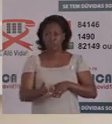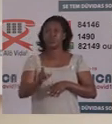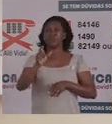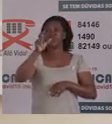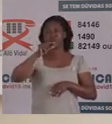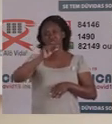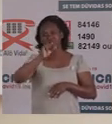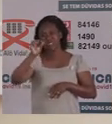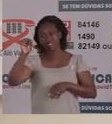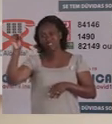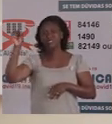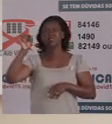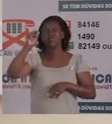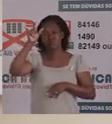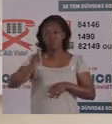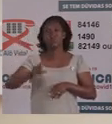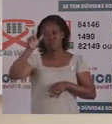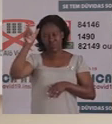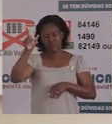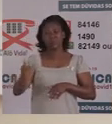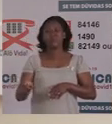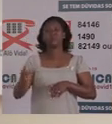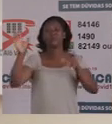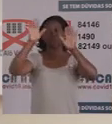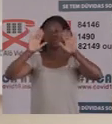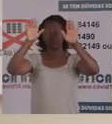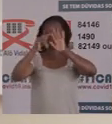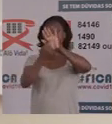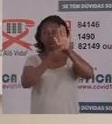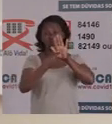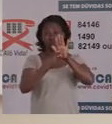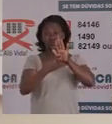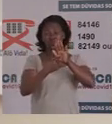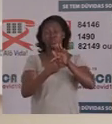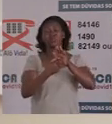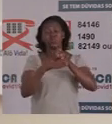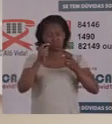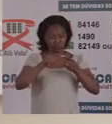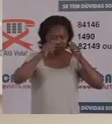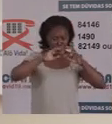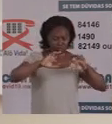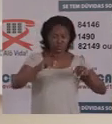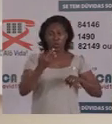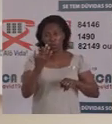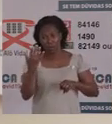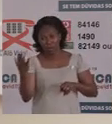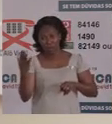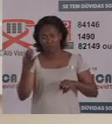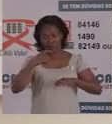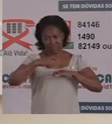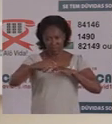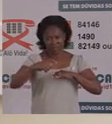linha. As barras azuis indicam o número de testes feitos por semana. As